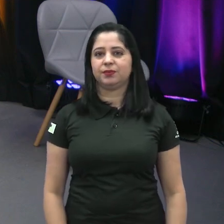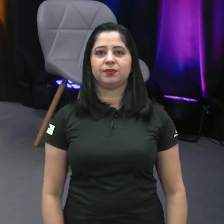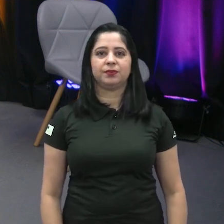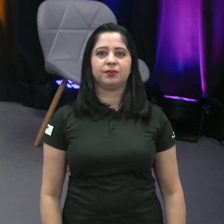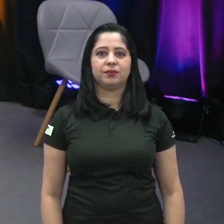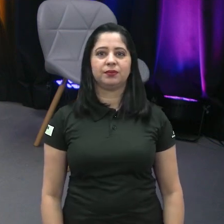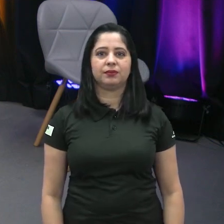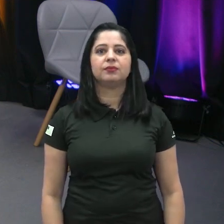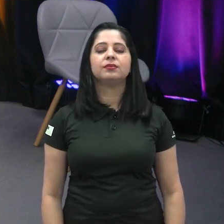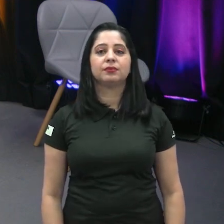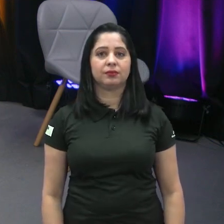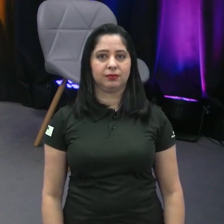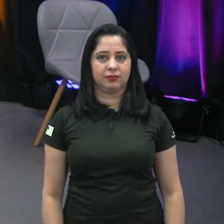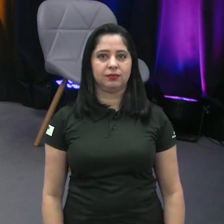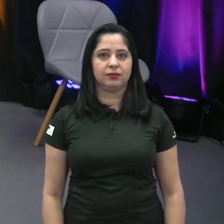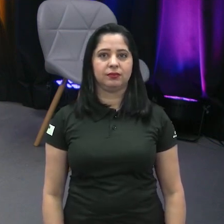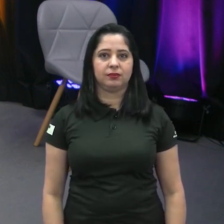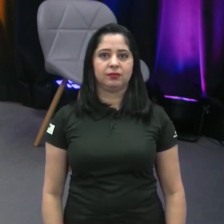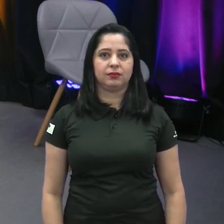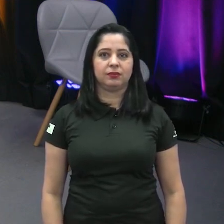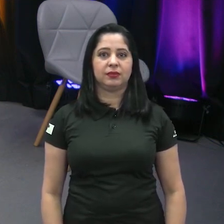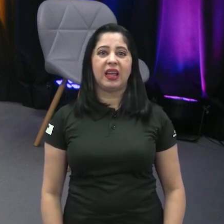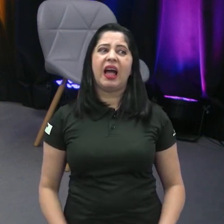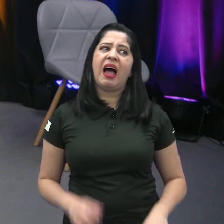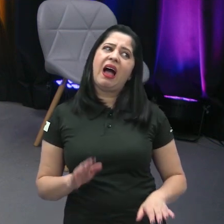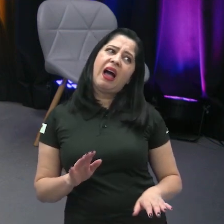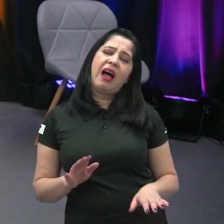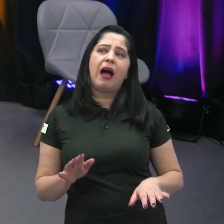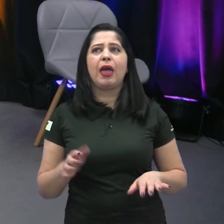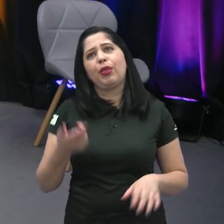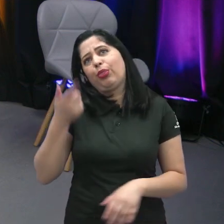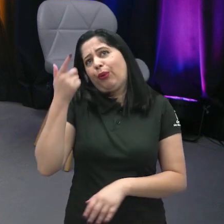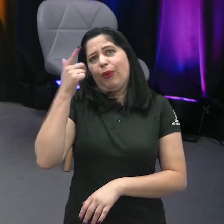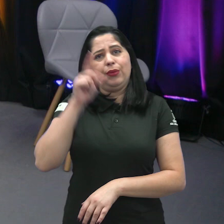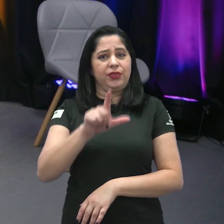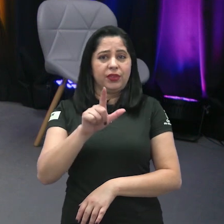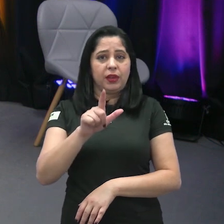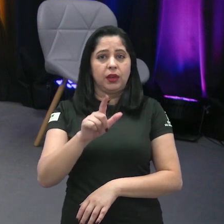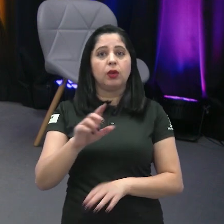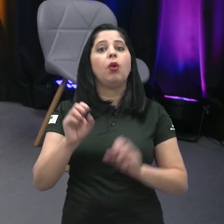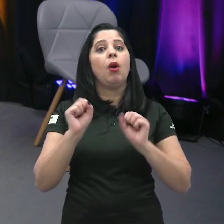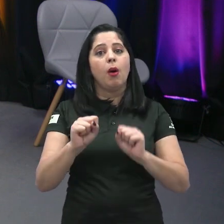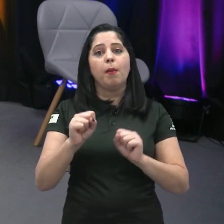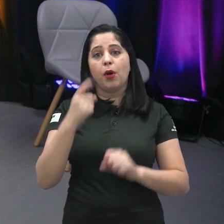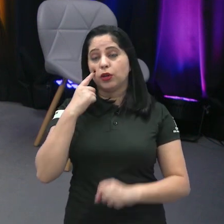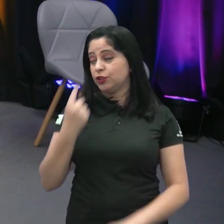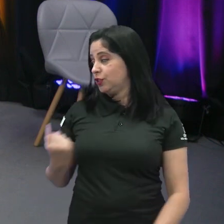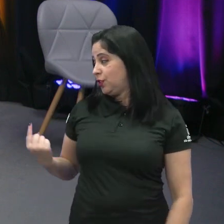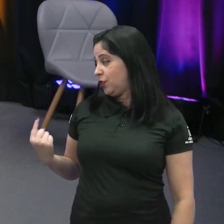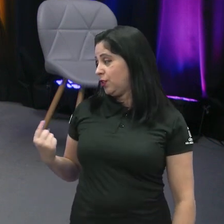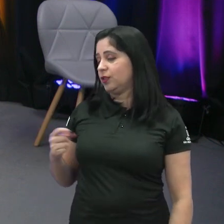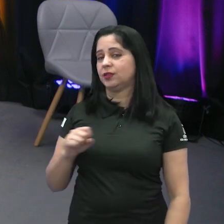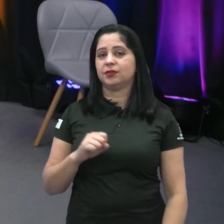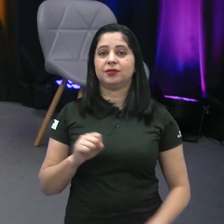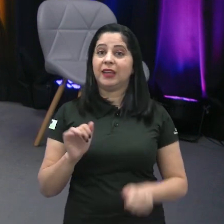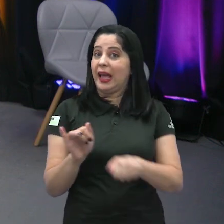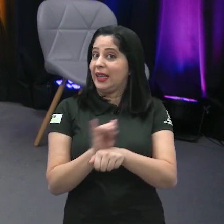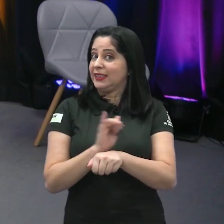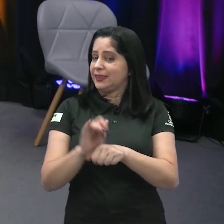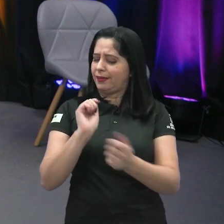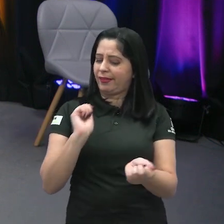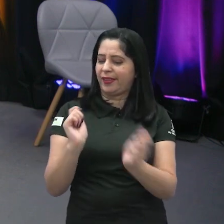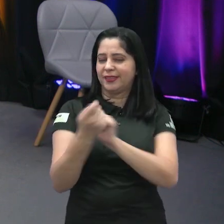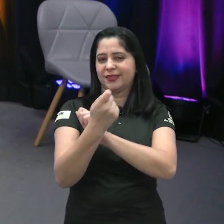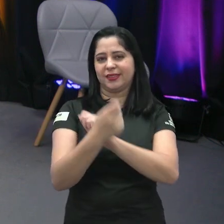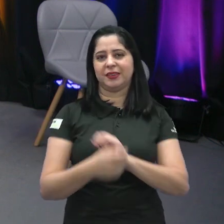ok? Também tem uma variação. Felipe, eu não consigo devido ao impacto. Dá um passo para lateral, empurra.